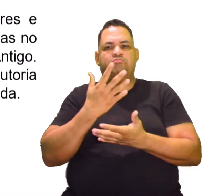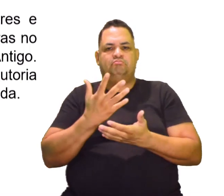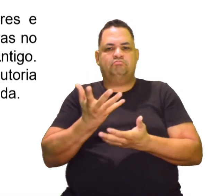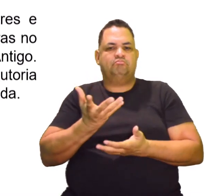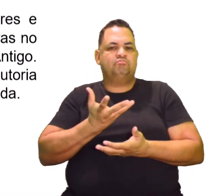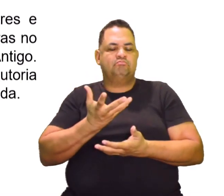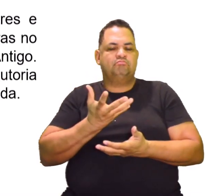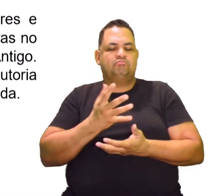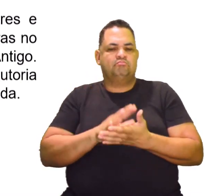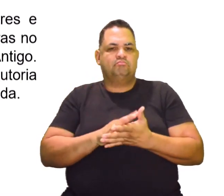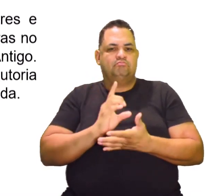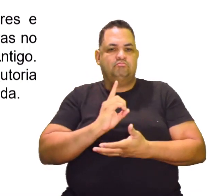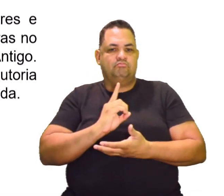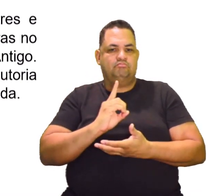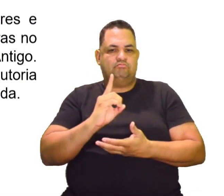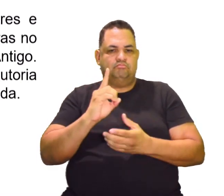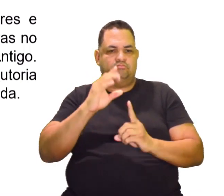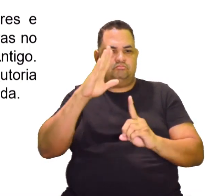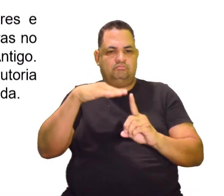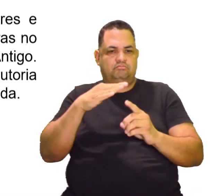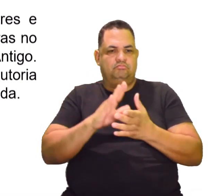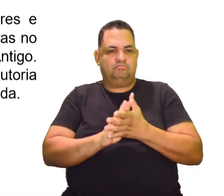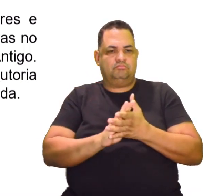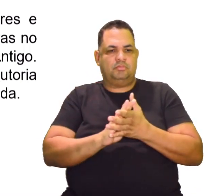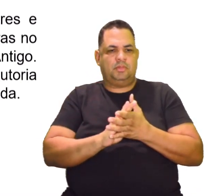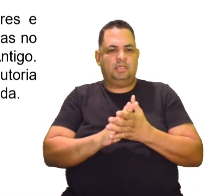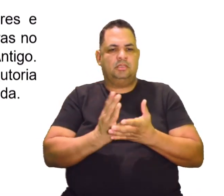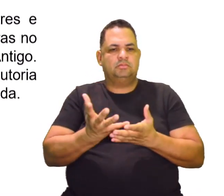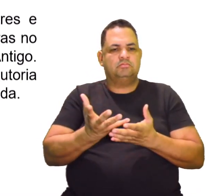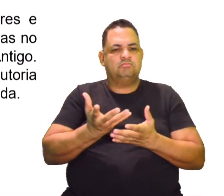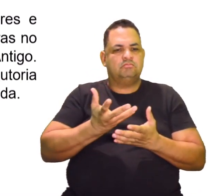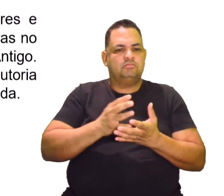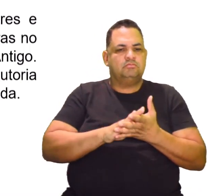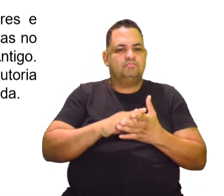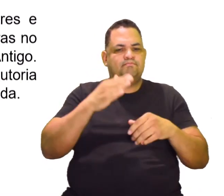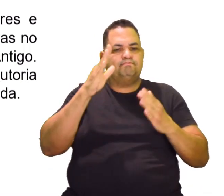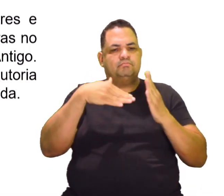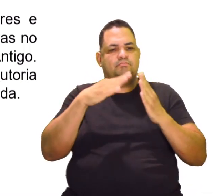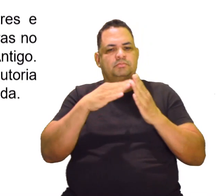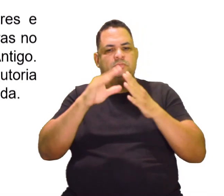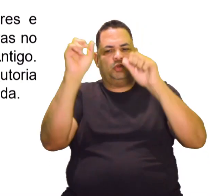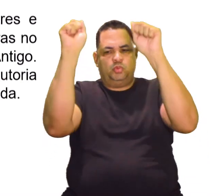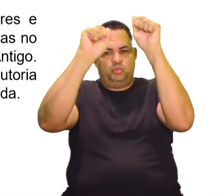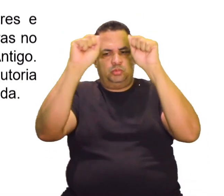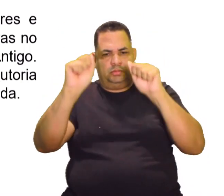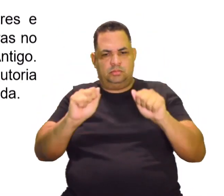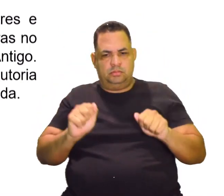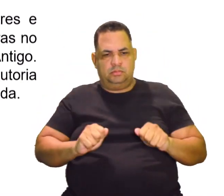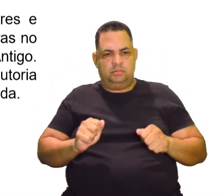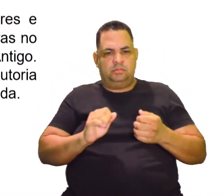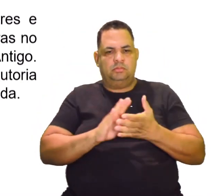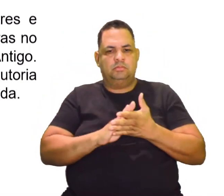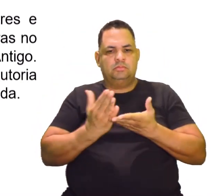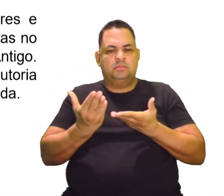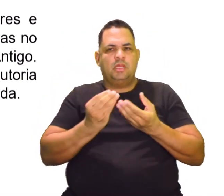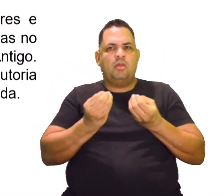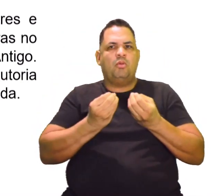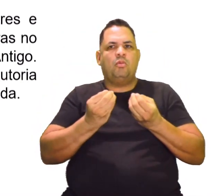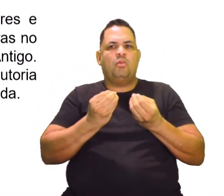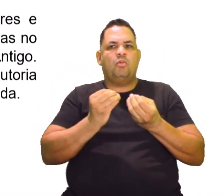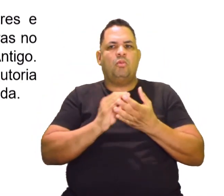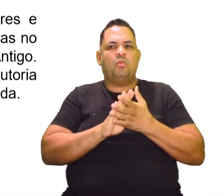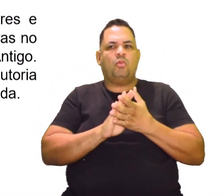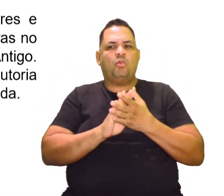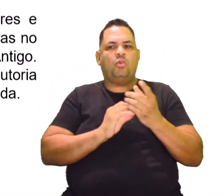Então, requer que a pintura, a escultura e a arquitetura fossem, então, meios de adoração a